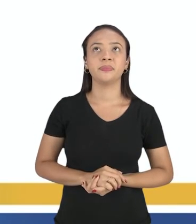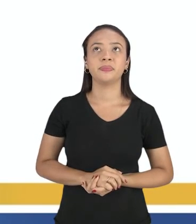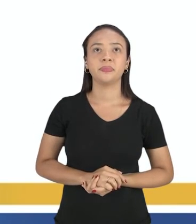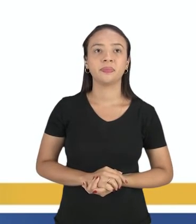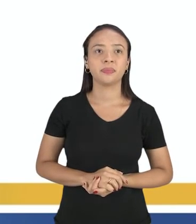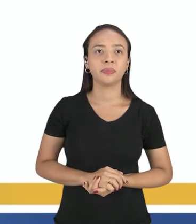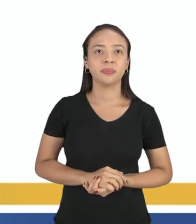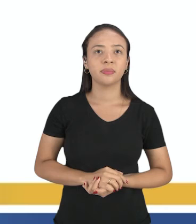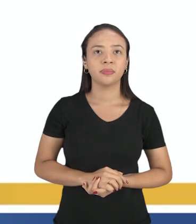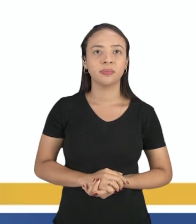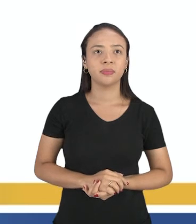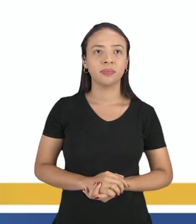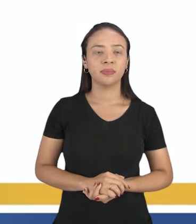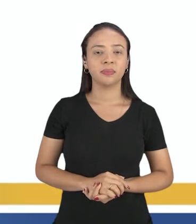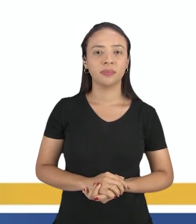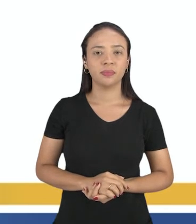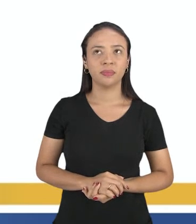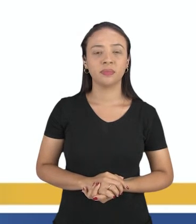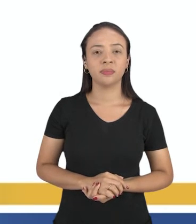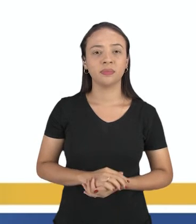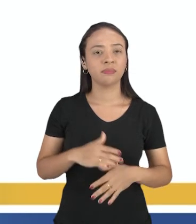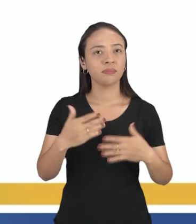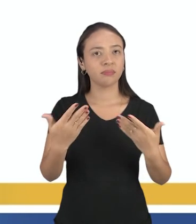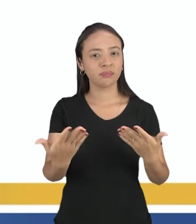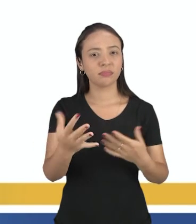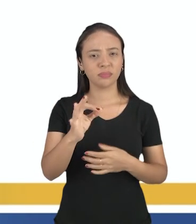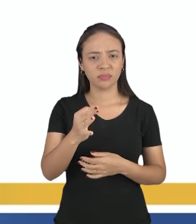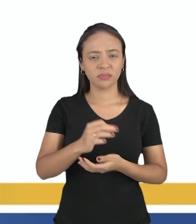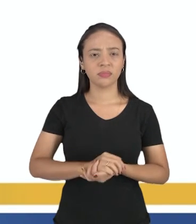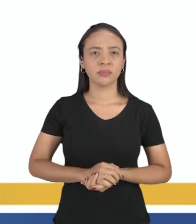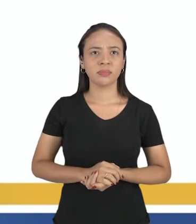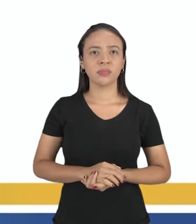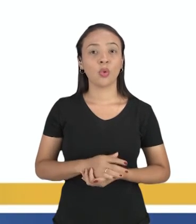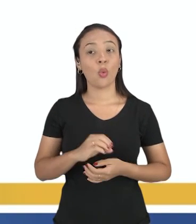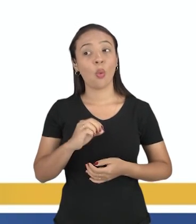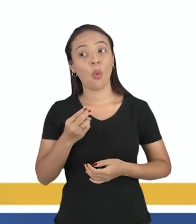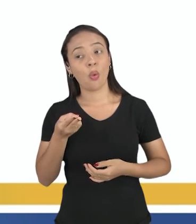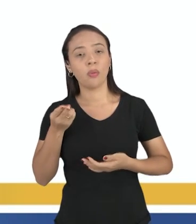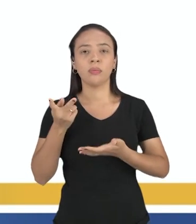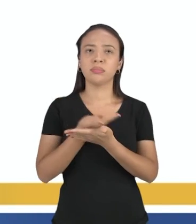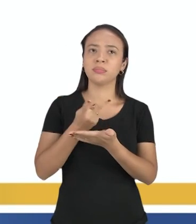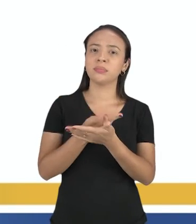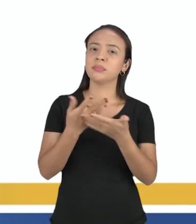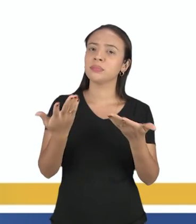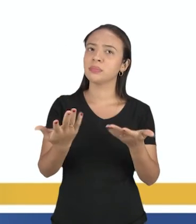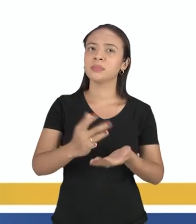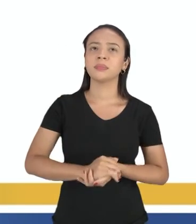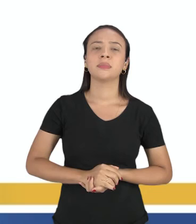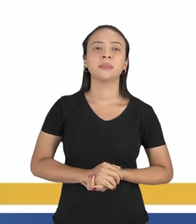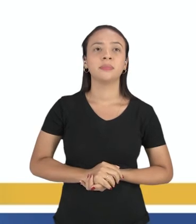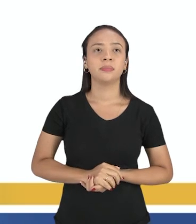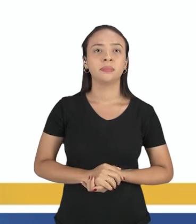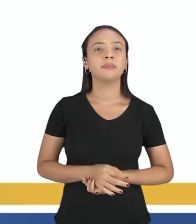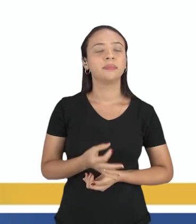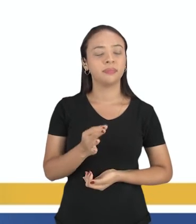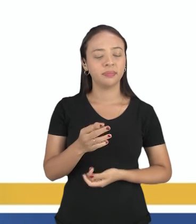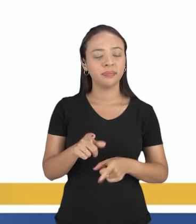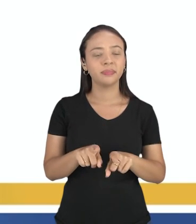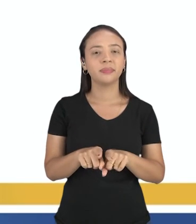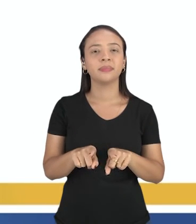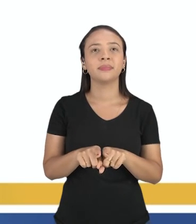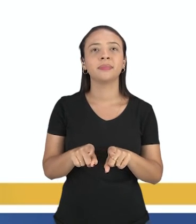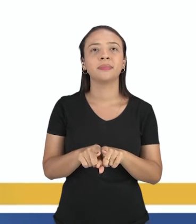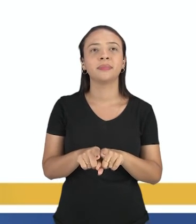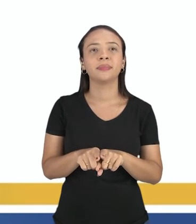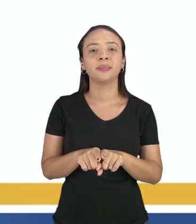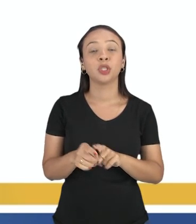good yesterday. E aí, essa daí está certa ou errada? Está certa, gente. Esse